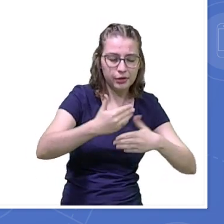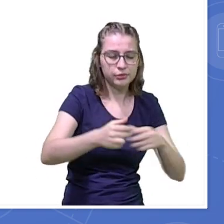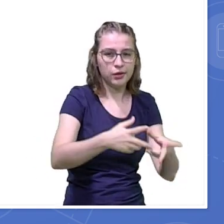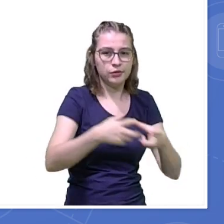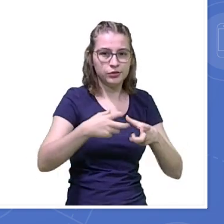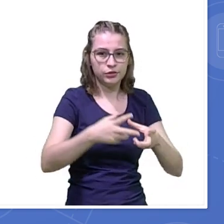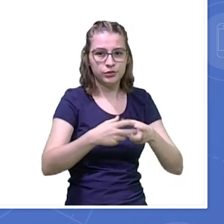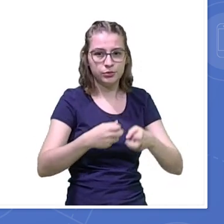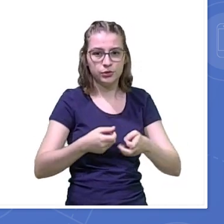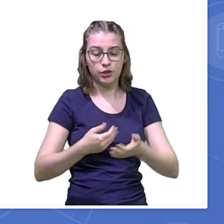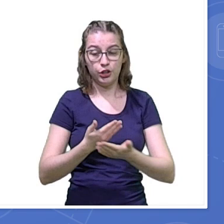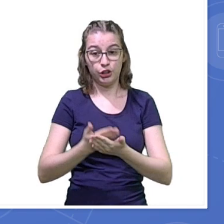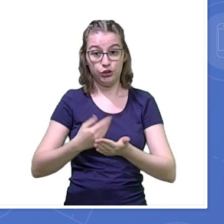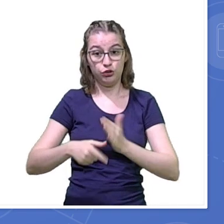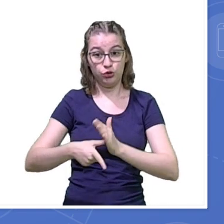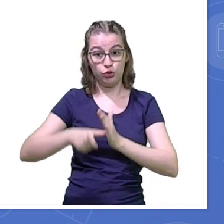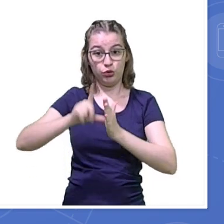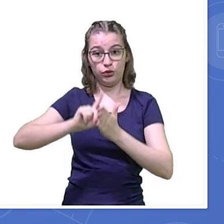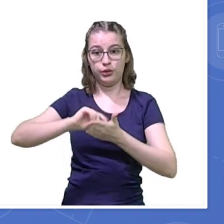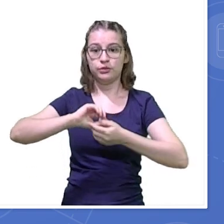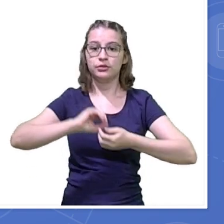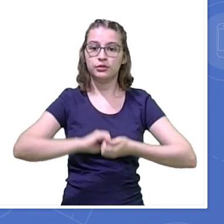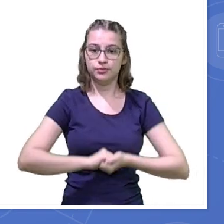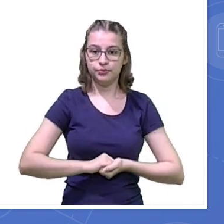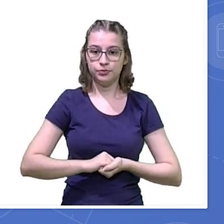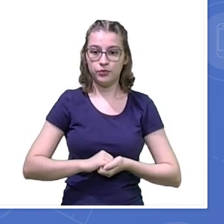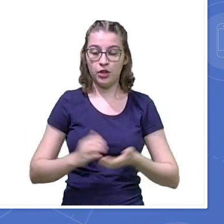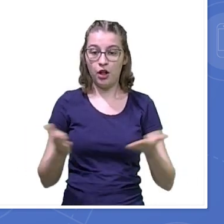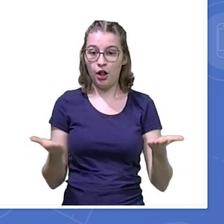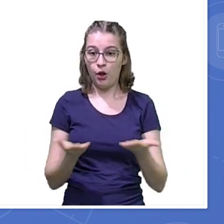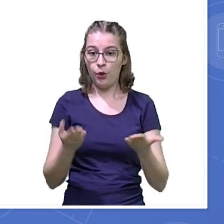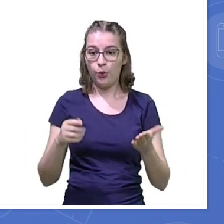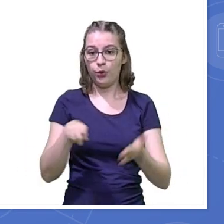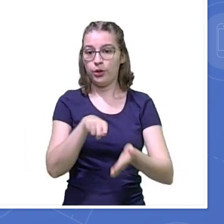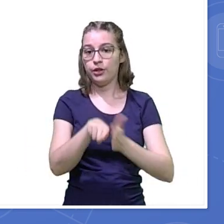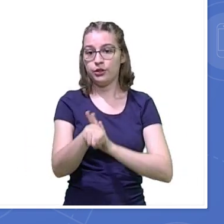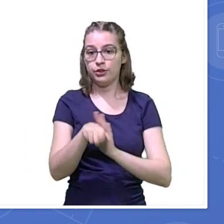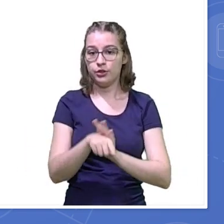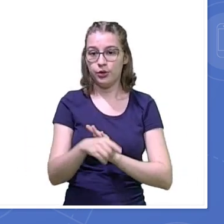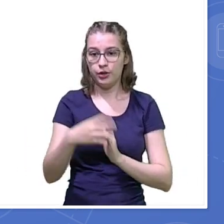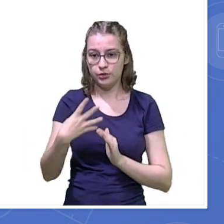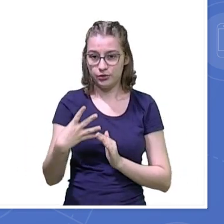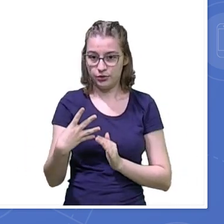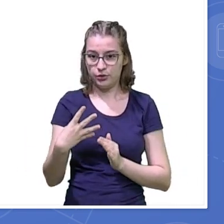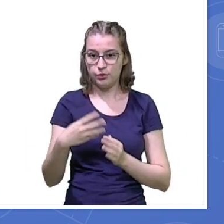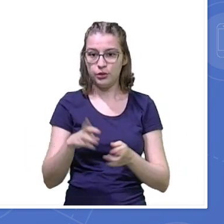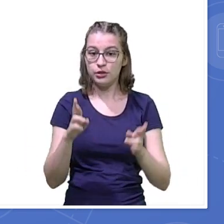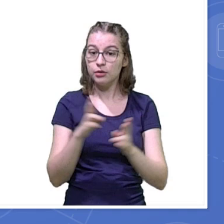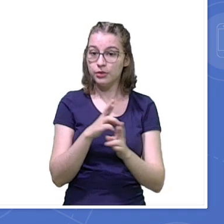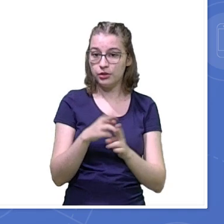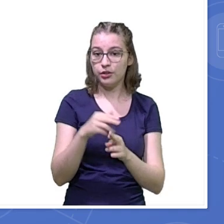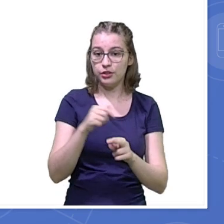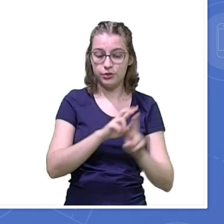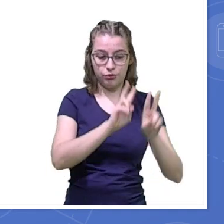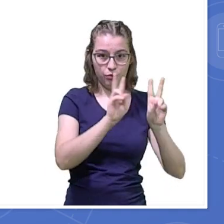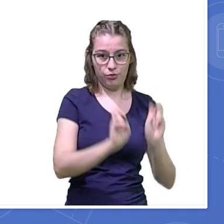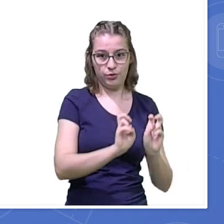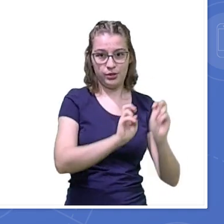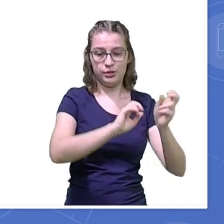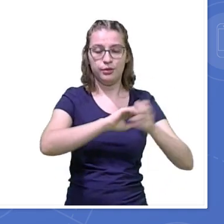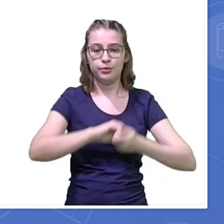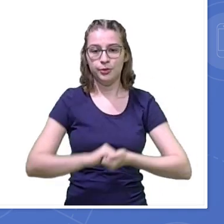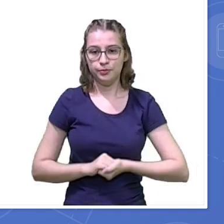na aula, e as 4 questões que nós vamos ver aí ao longo dessa aula estão relacionadas com esse